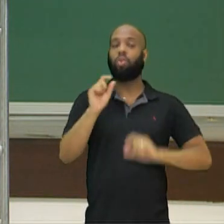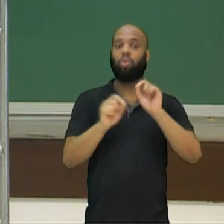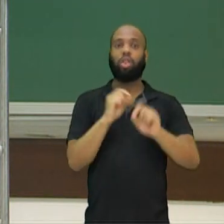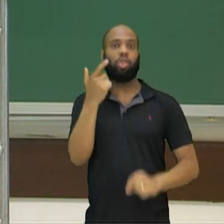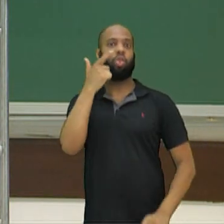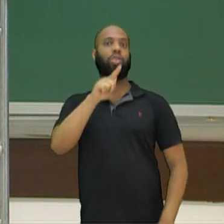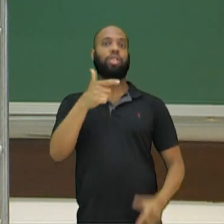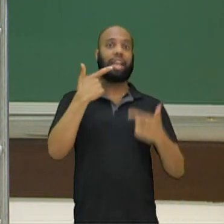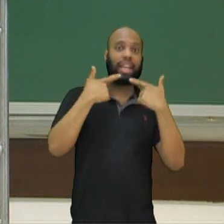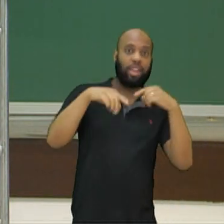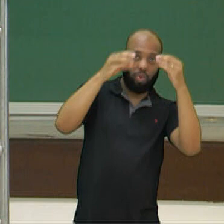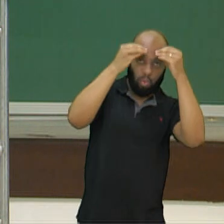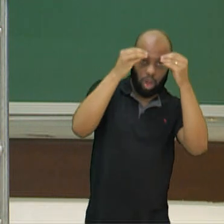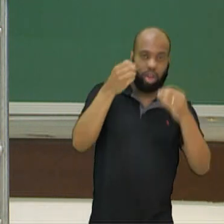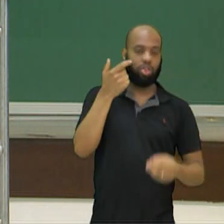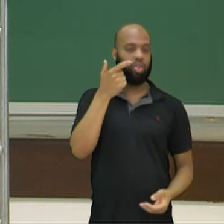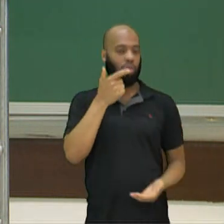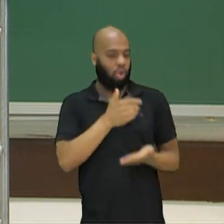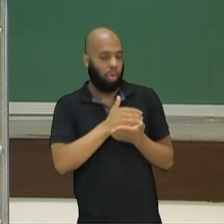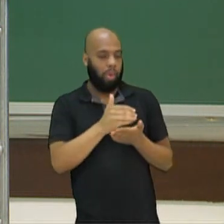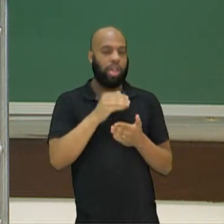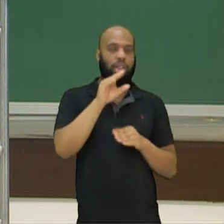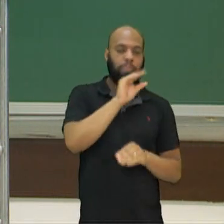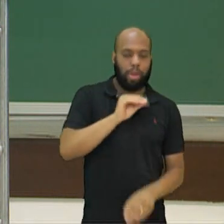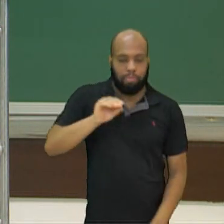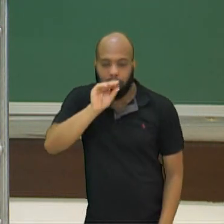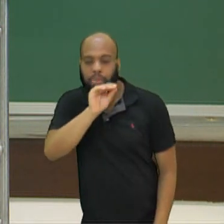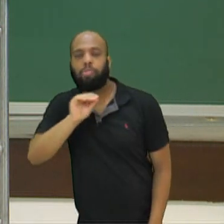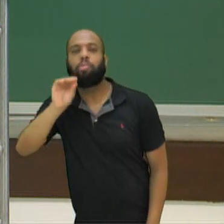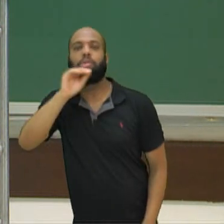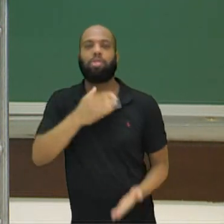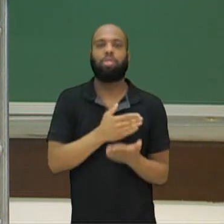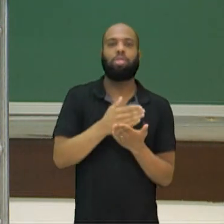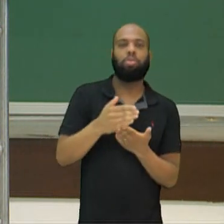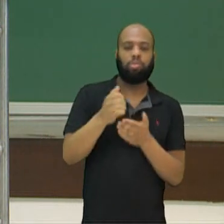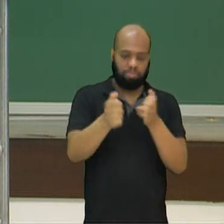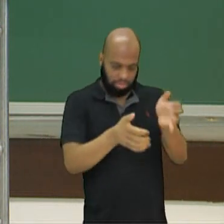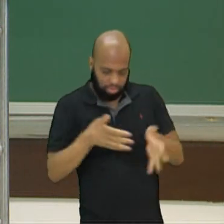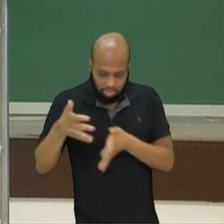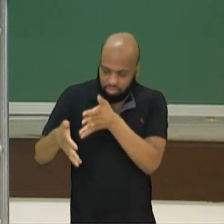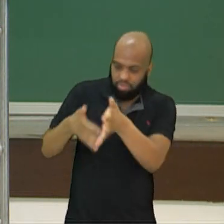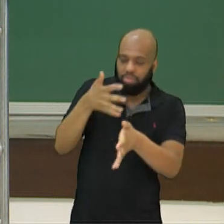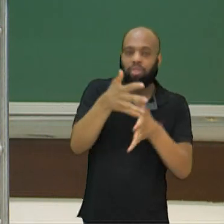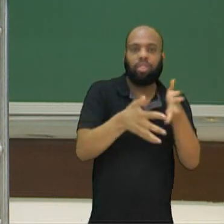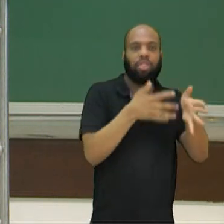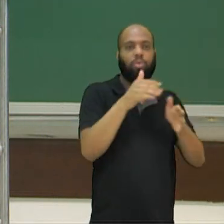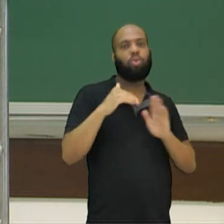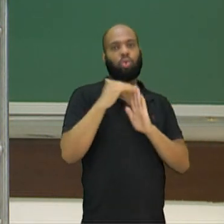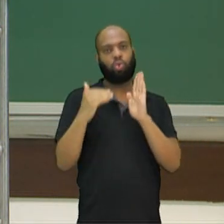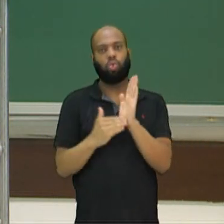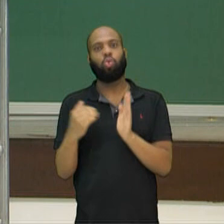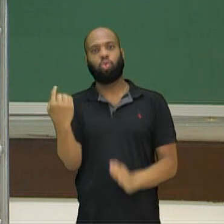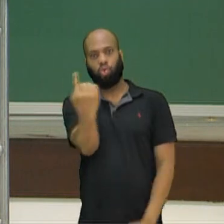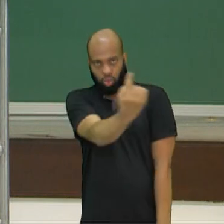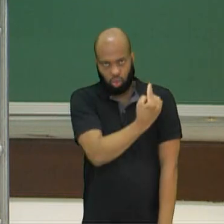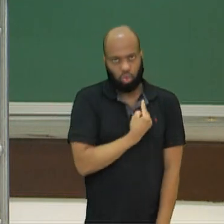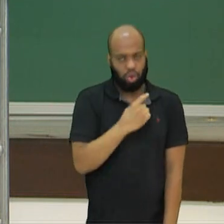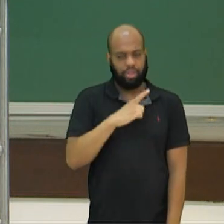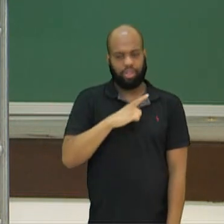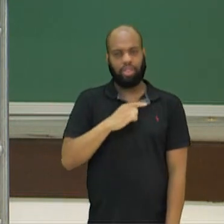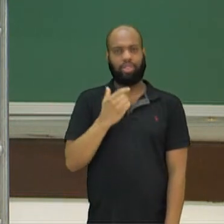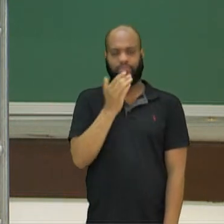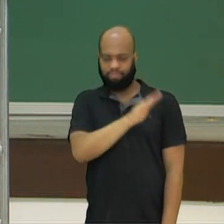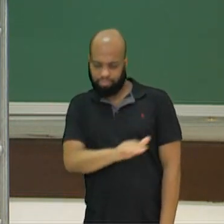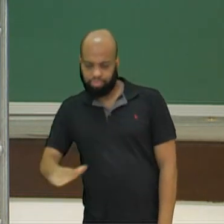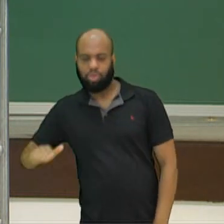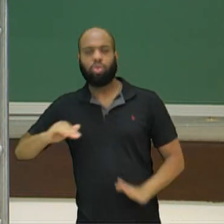linguagem e dos símbolos. É onde todos nós passamos por isso. Então, eu vou deixar a palavra criança de lado, começar a falar